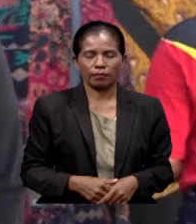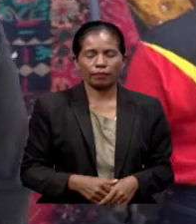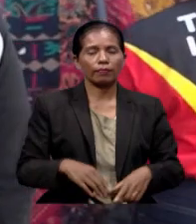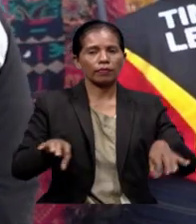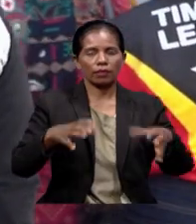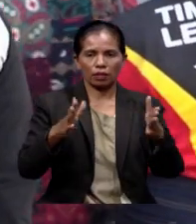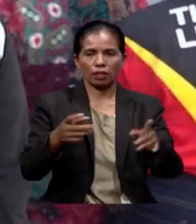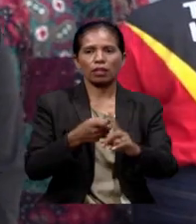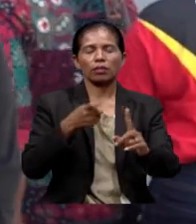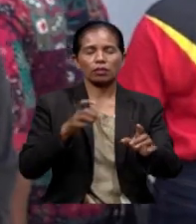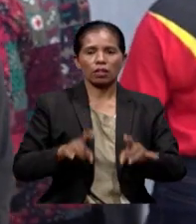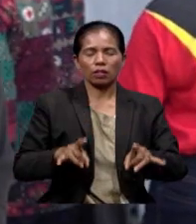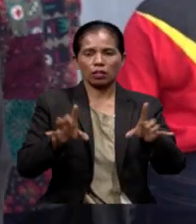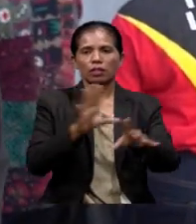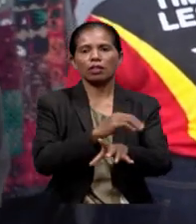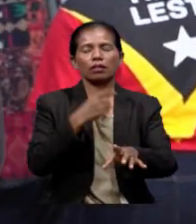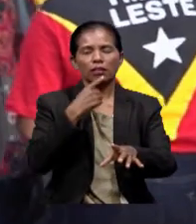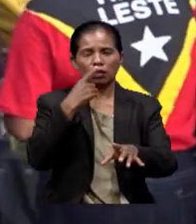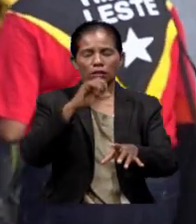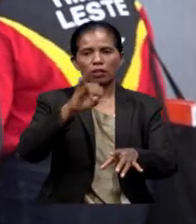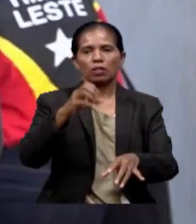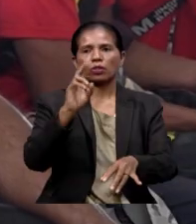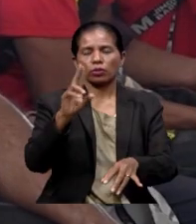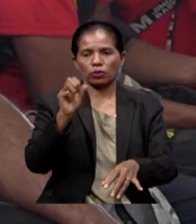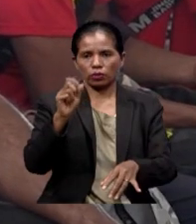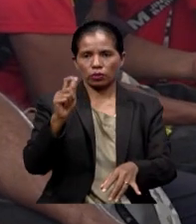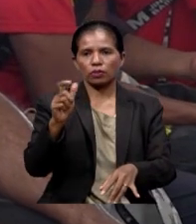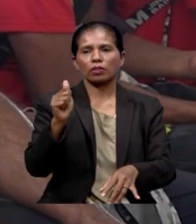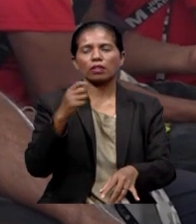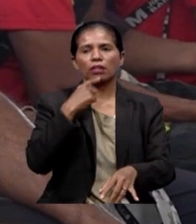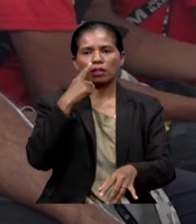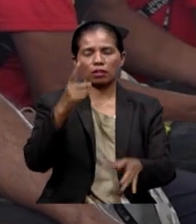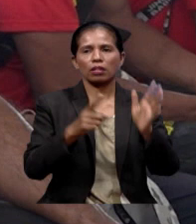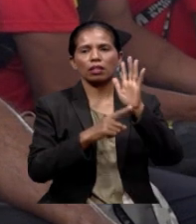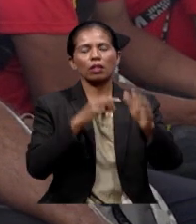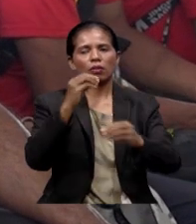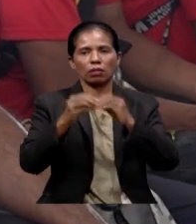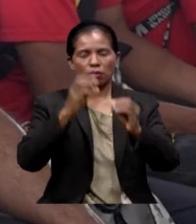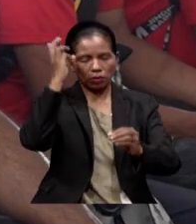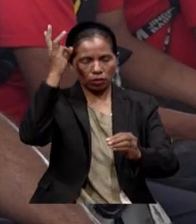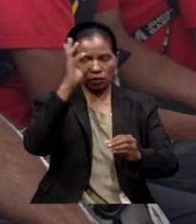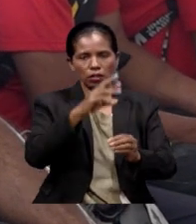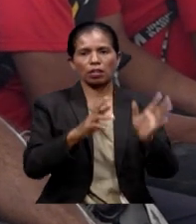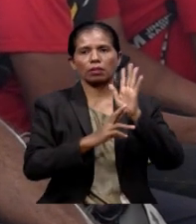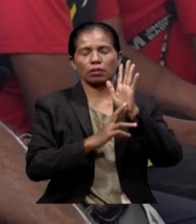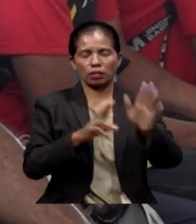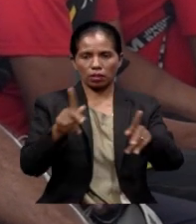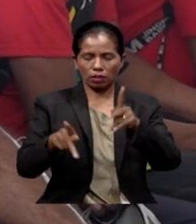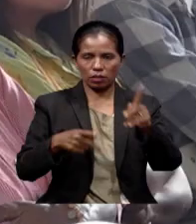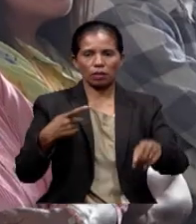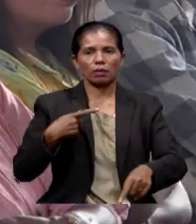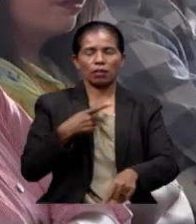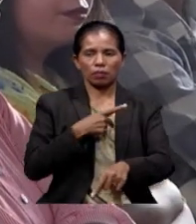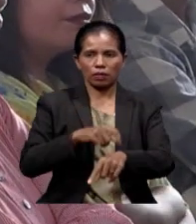Trabalhador russo em Austrália, Justa Borges da Sena, ratou declaração ne, hoje ratam com a preocupação representante povo e